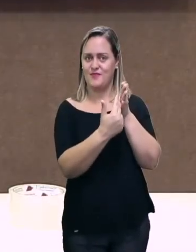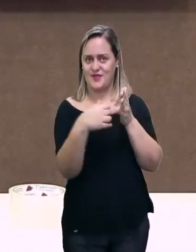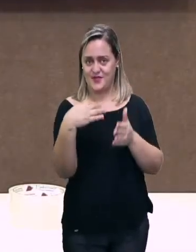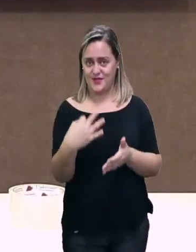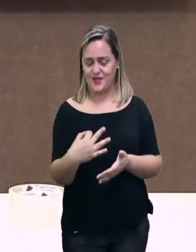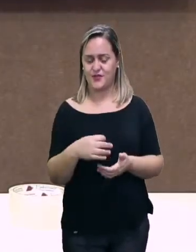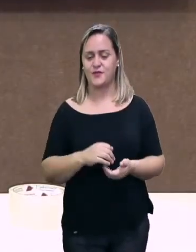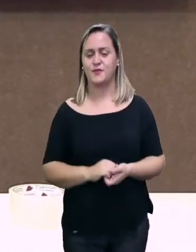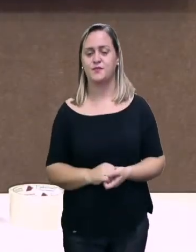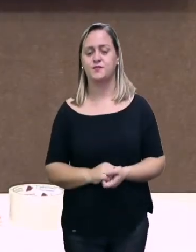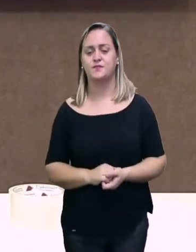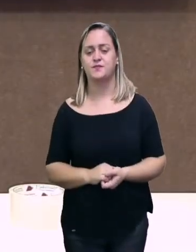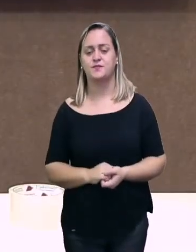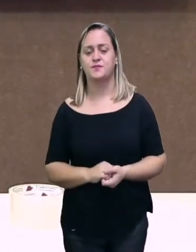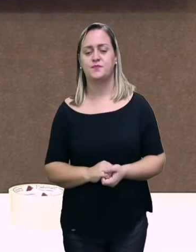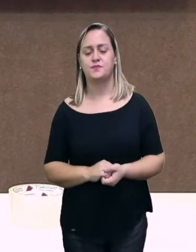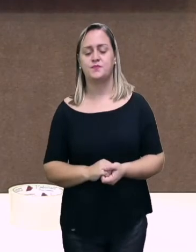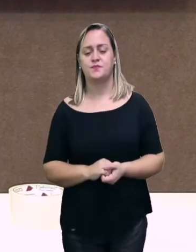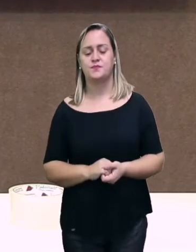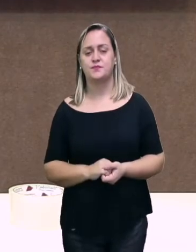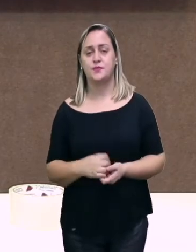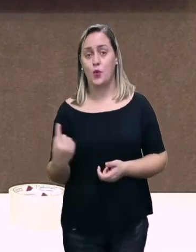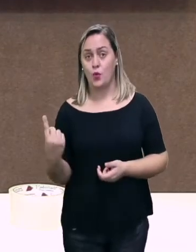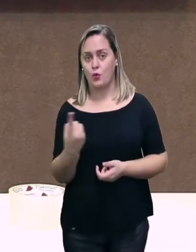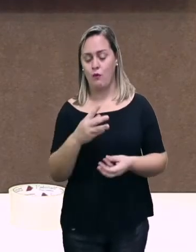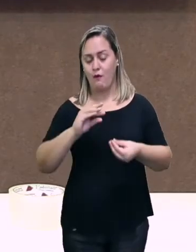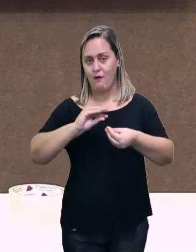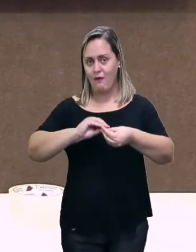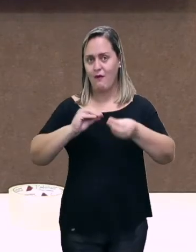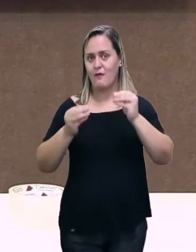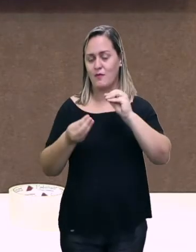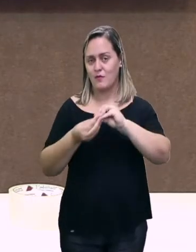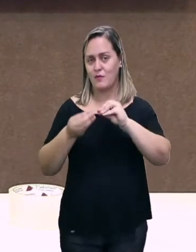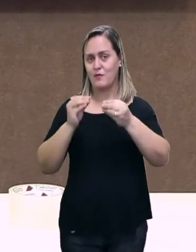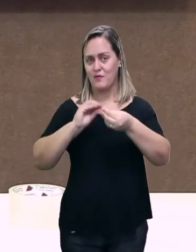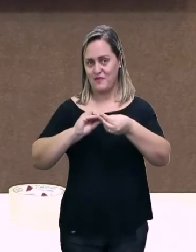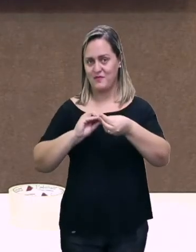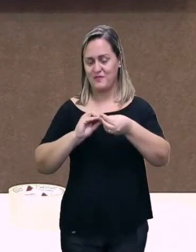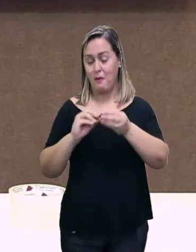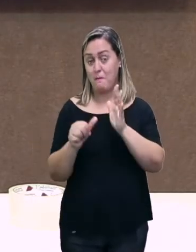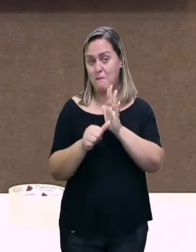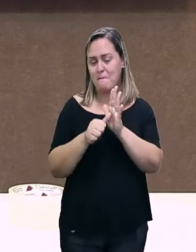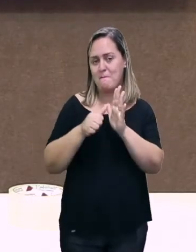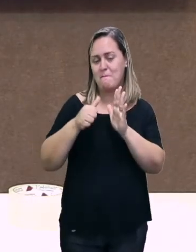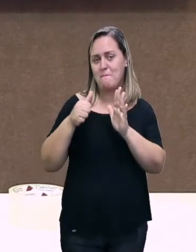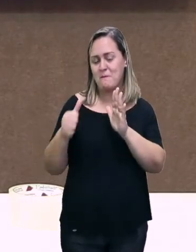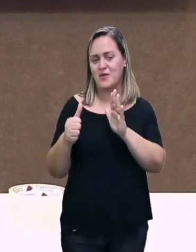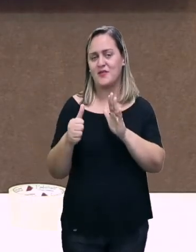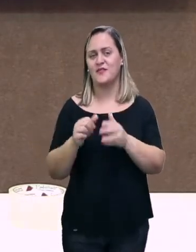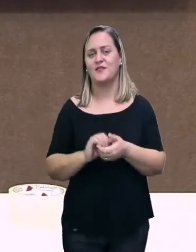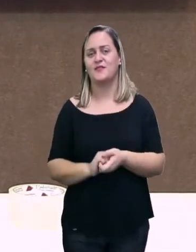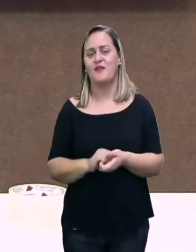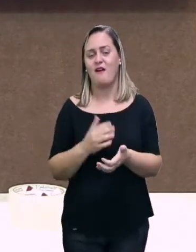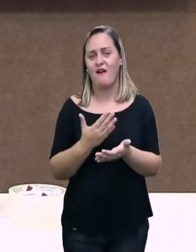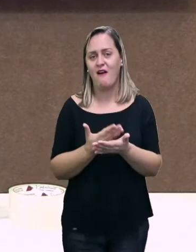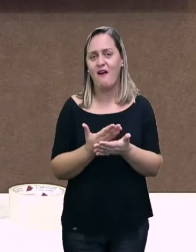esse aqui foi o nosso quebra-cabeça, nossa primeira atividade que você aprendeu agora.